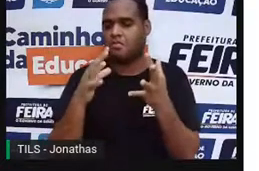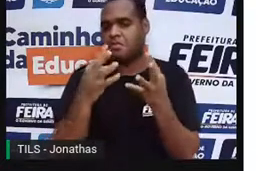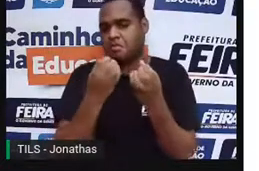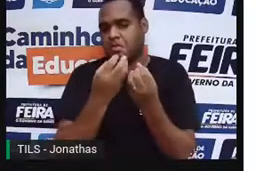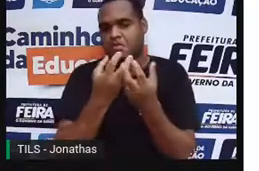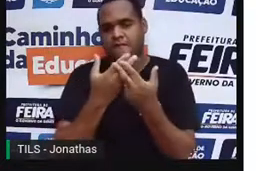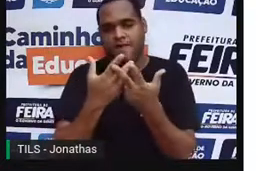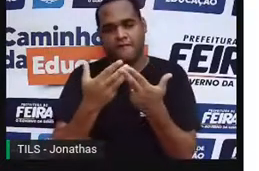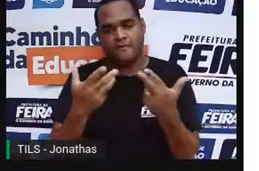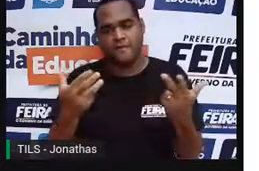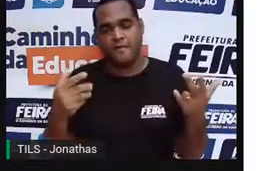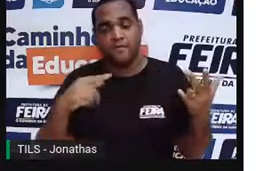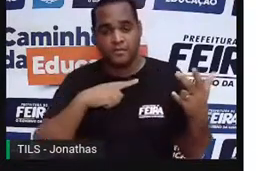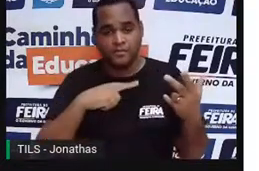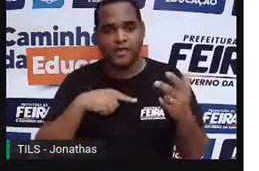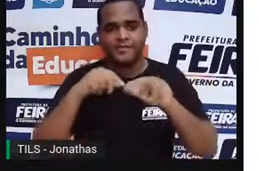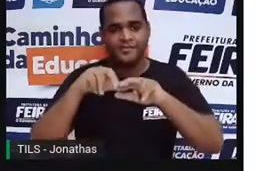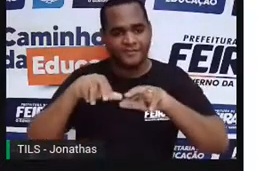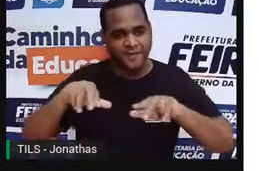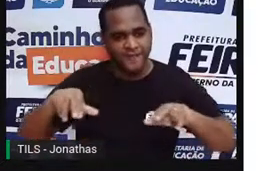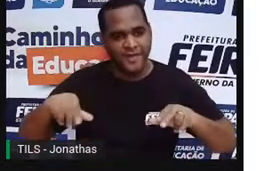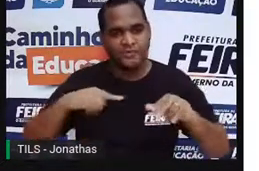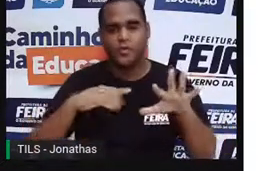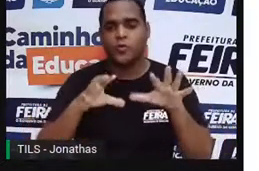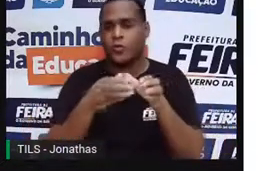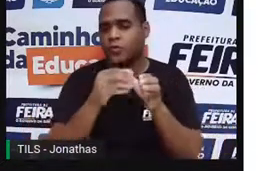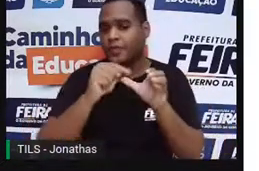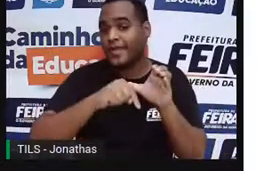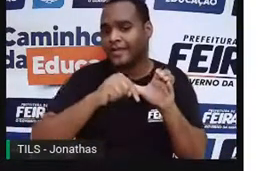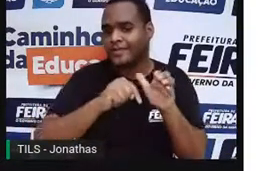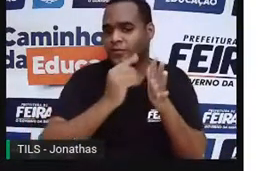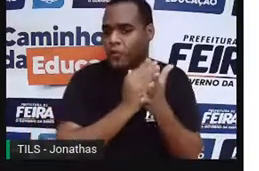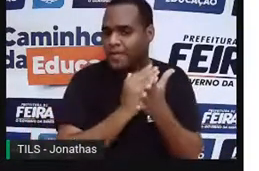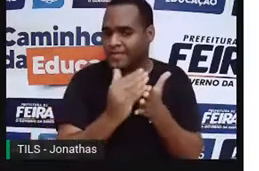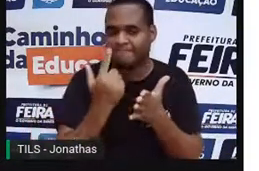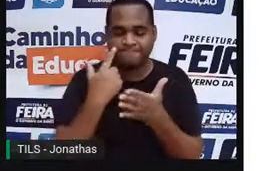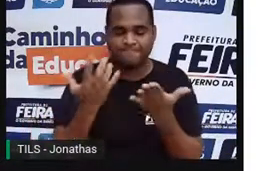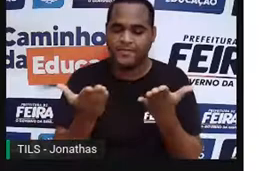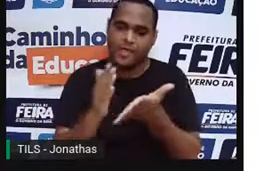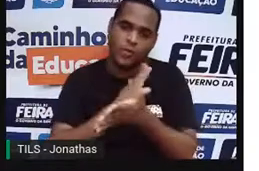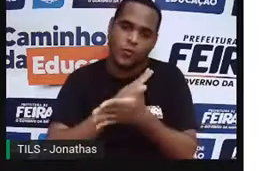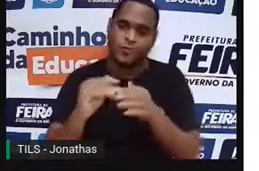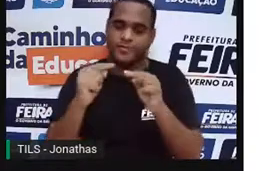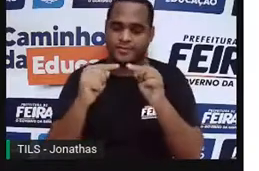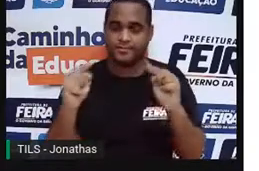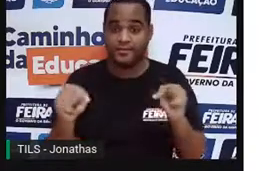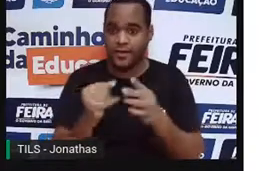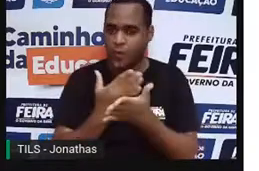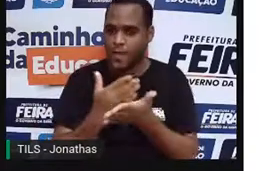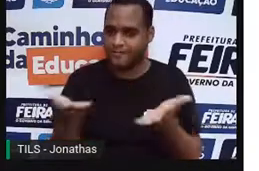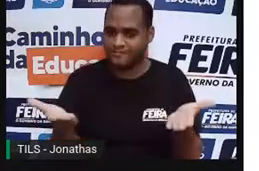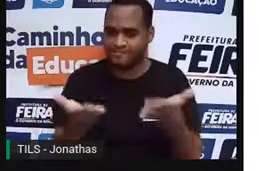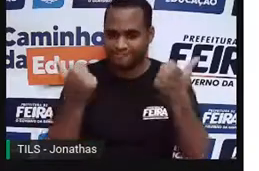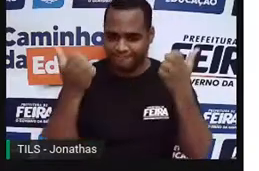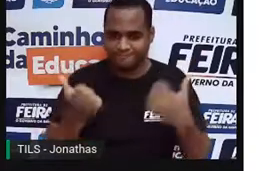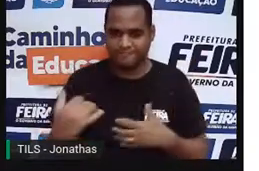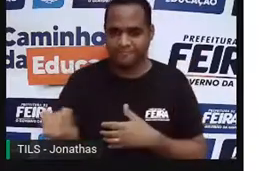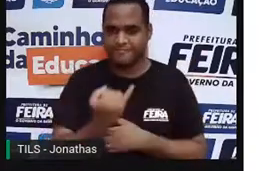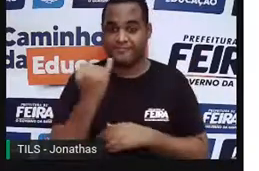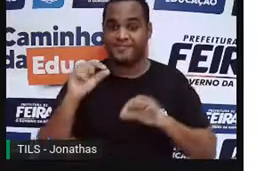aí um conjunto de quadriláteros a gente vai dar o pontapé inicial aqui e agora